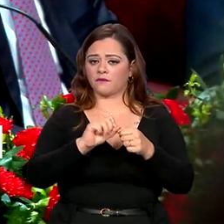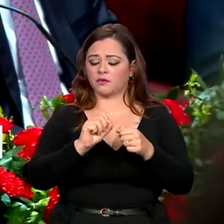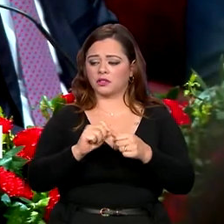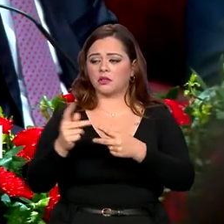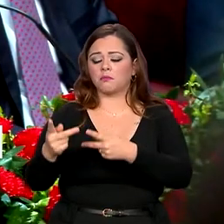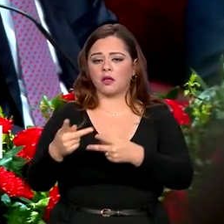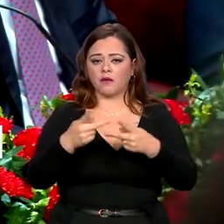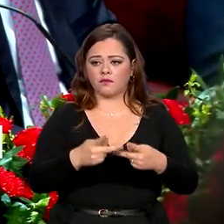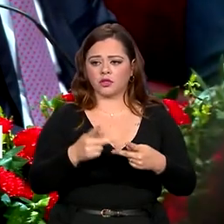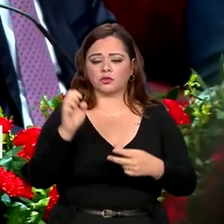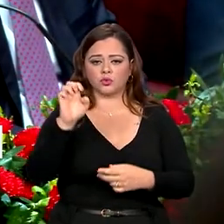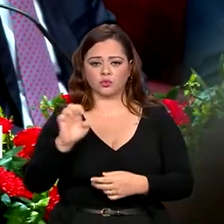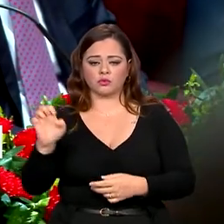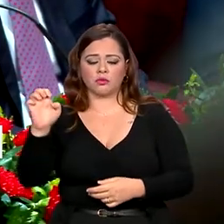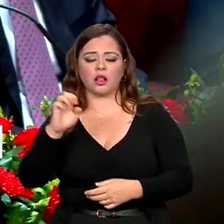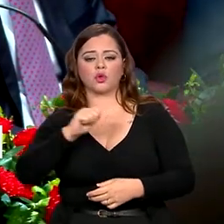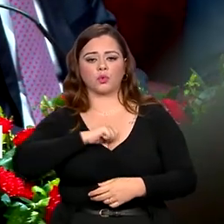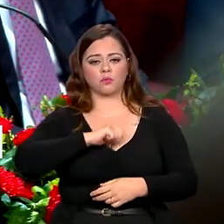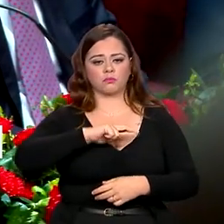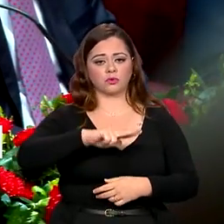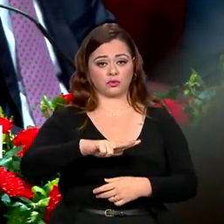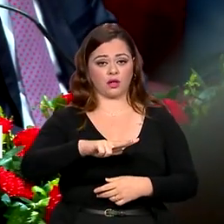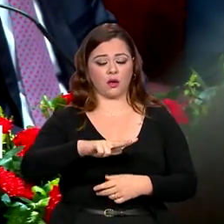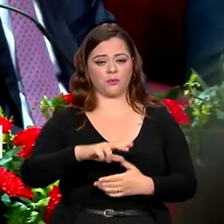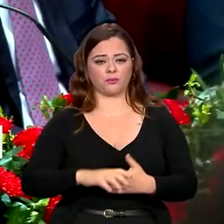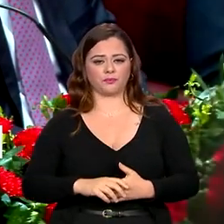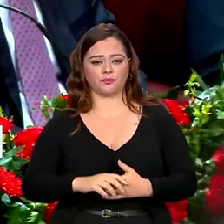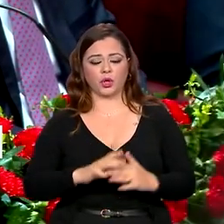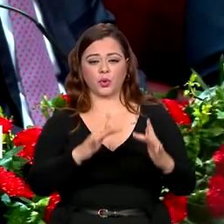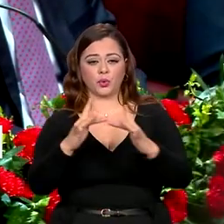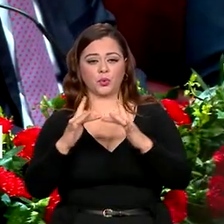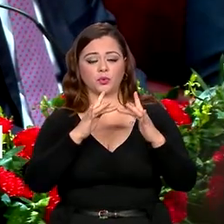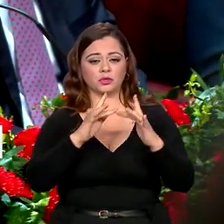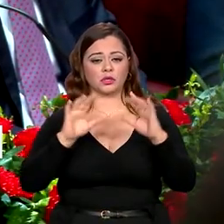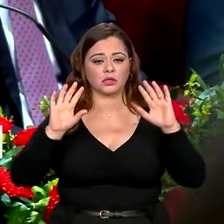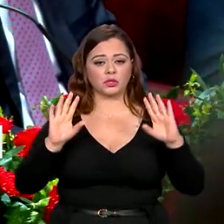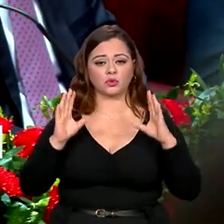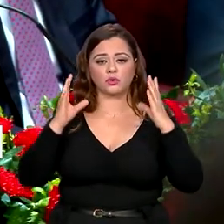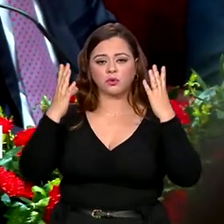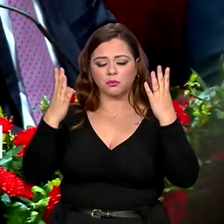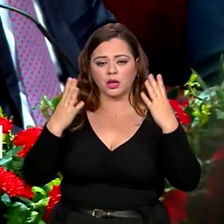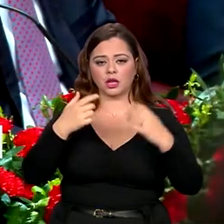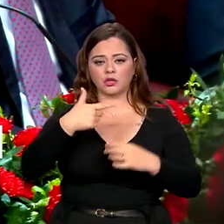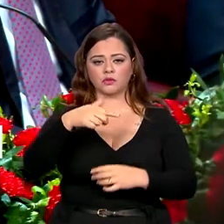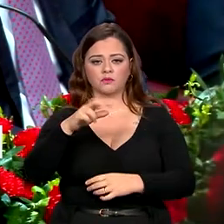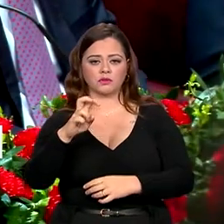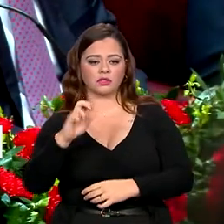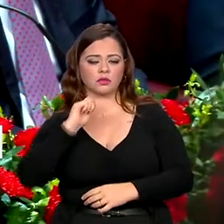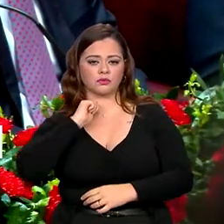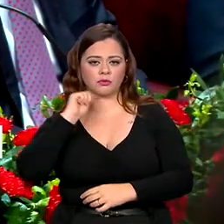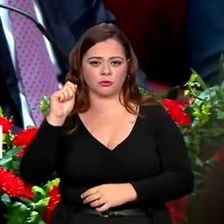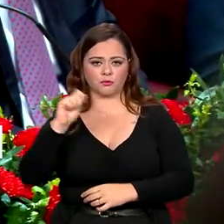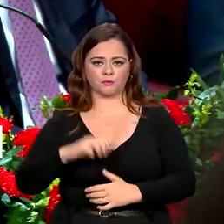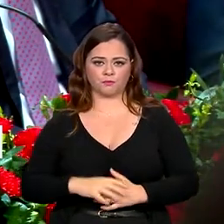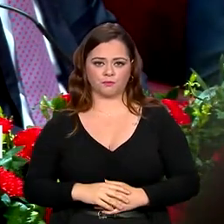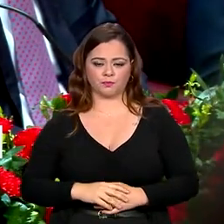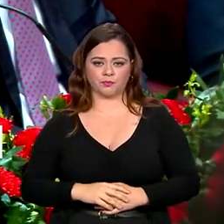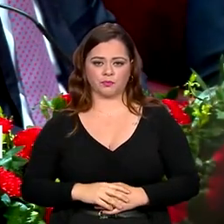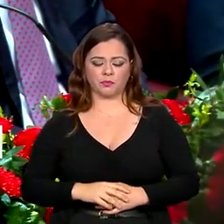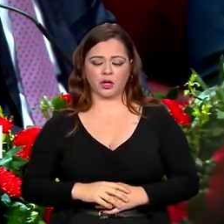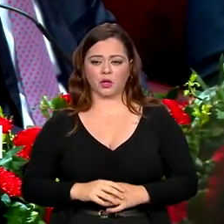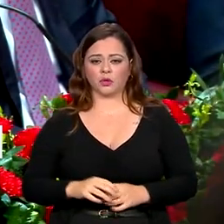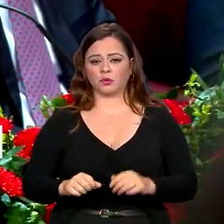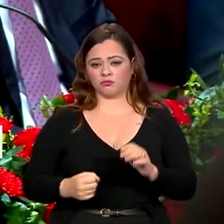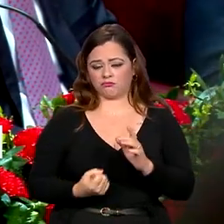de Estado a Portugal, coincidindo com as celebrações de 25 de abril. Nos